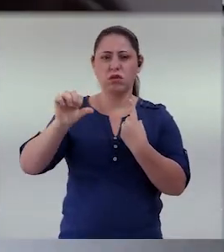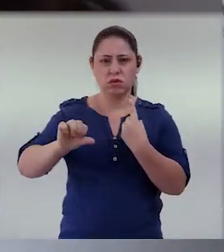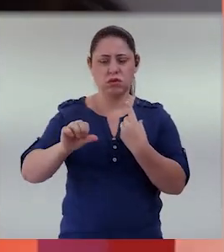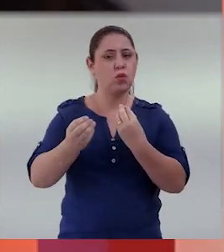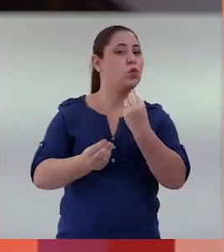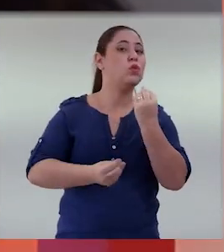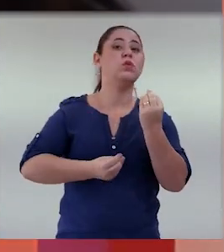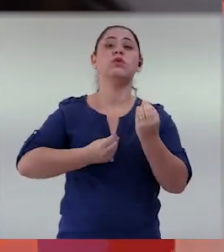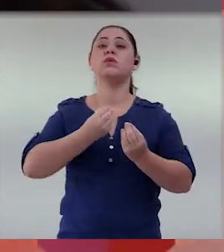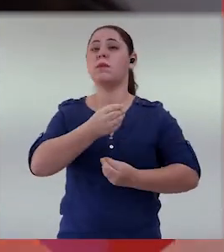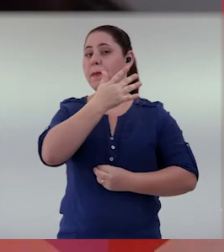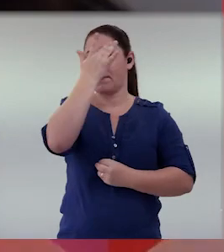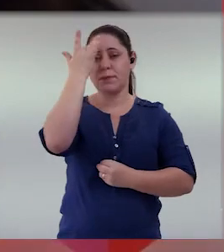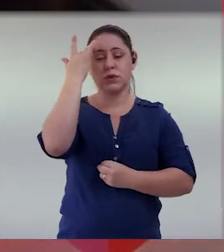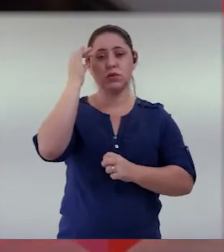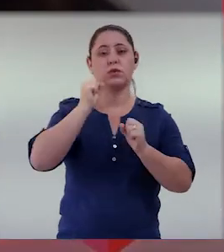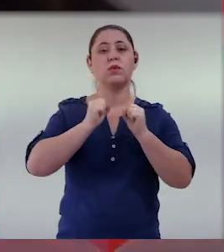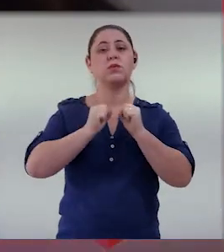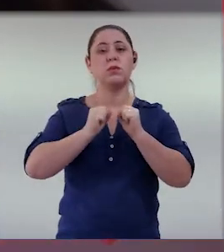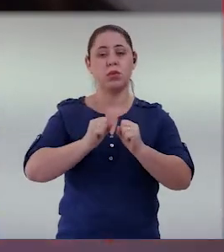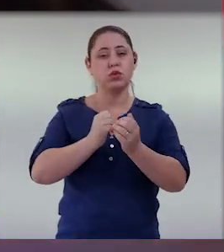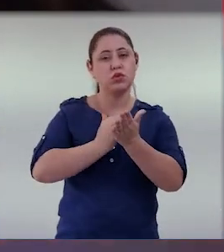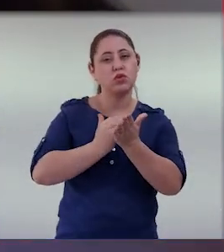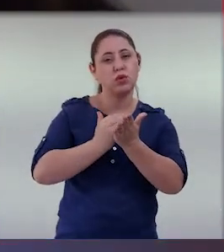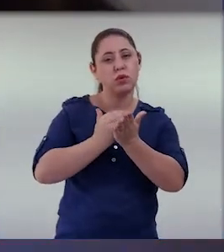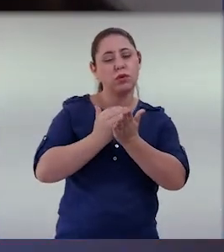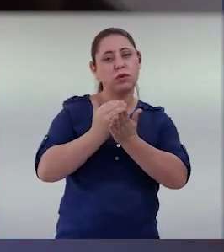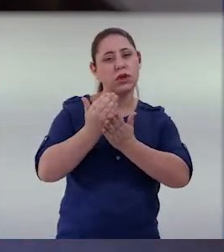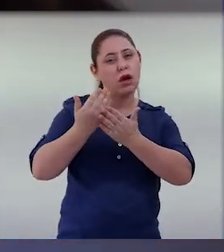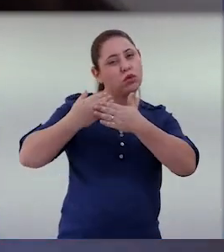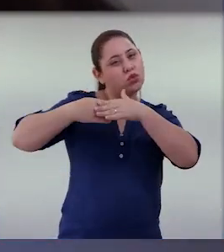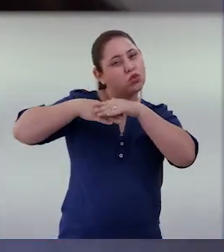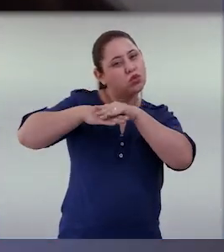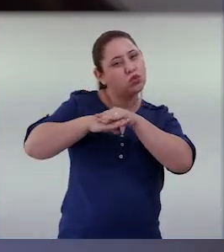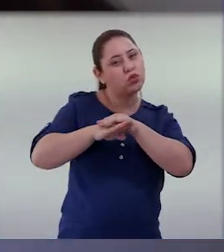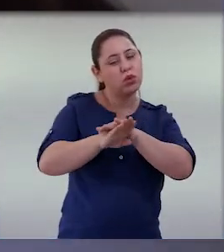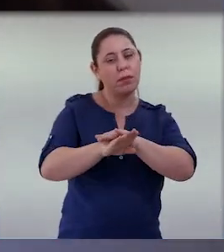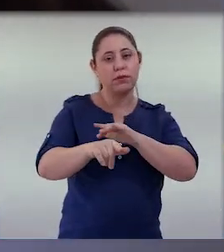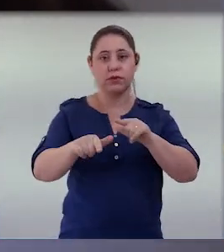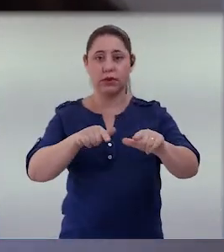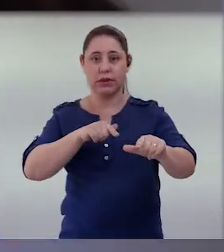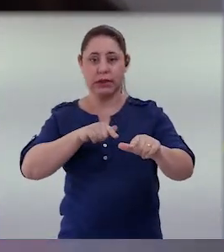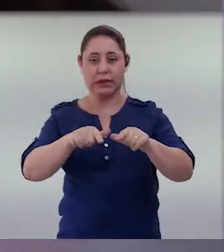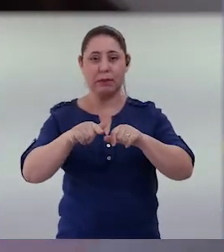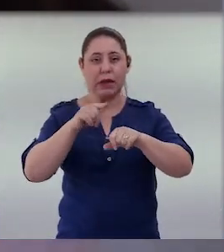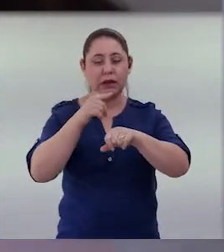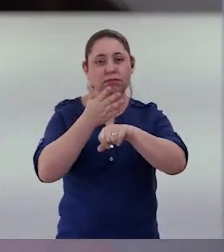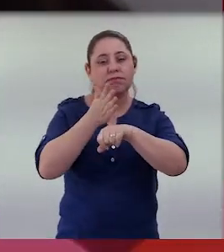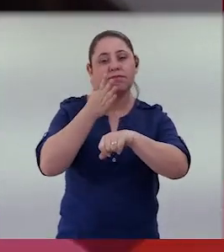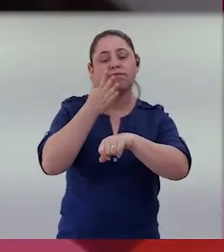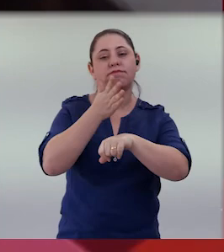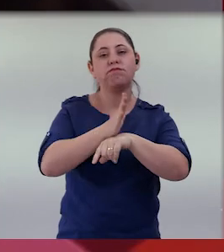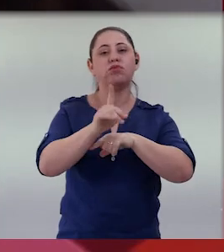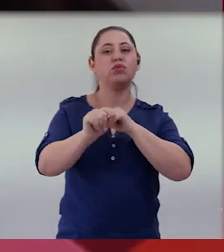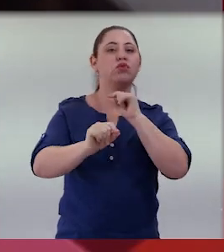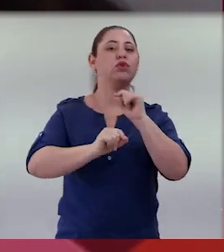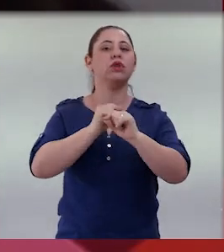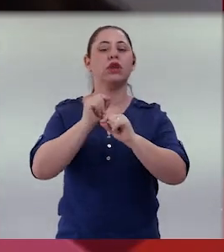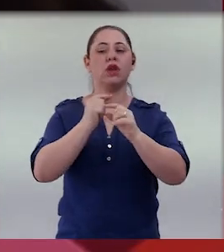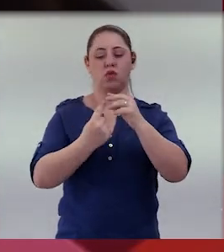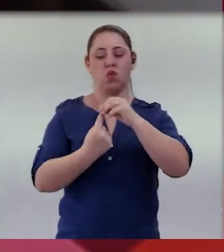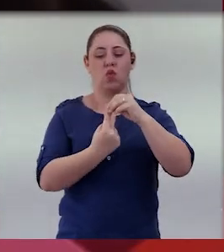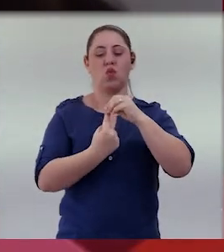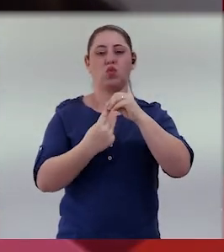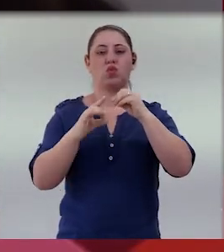de certa forma, é ruim? E de que maneira as pessoas elas podem começar a, de repente, trabalhar